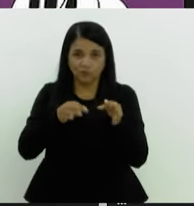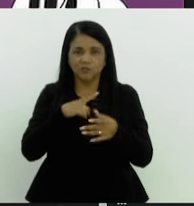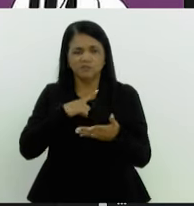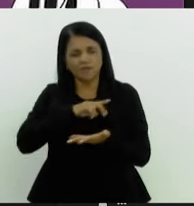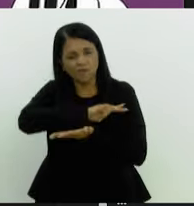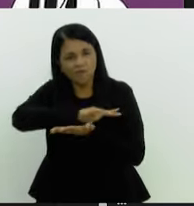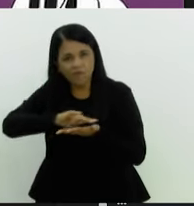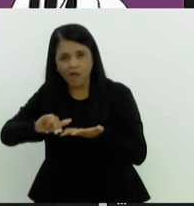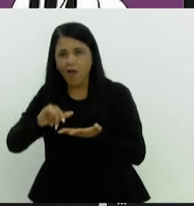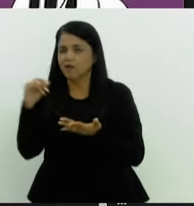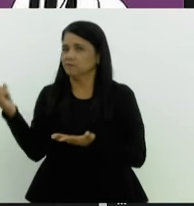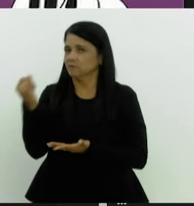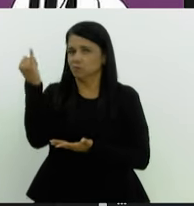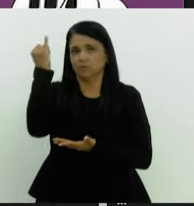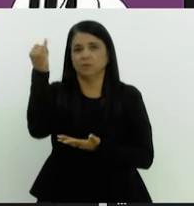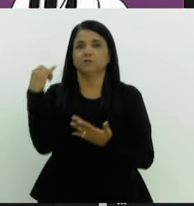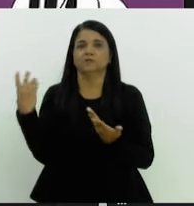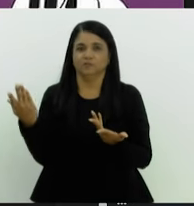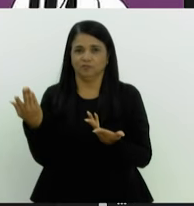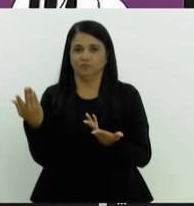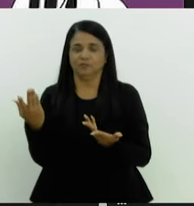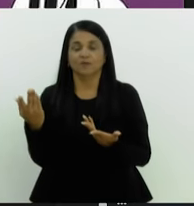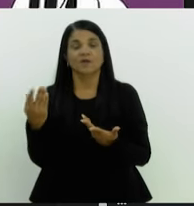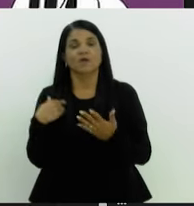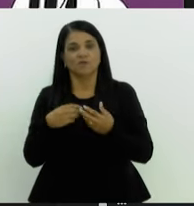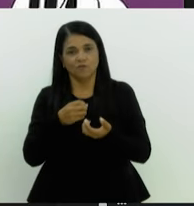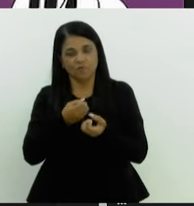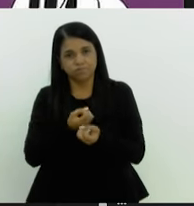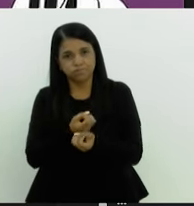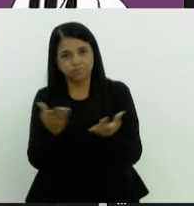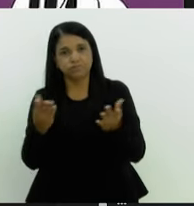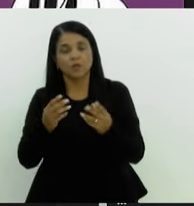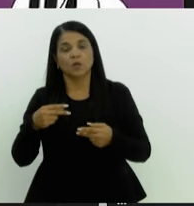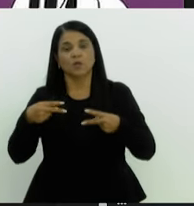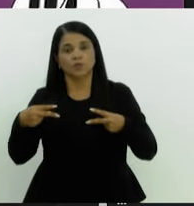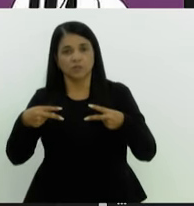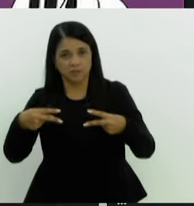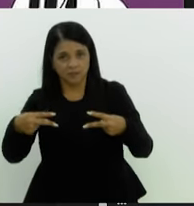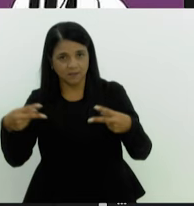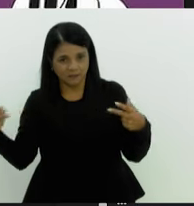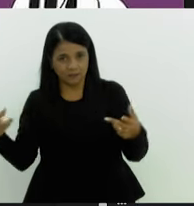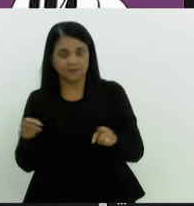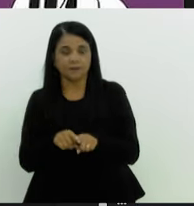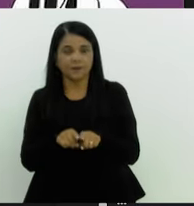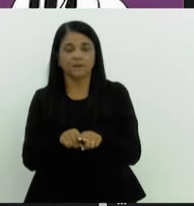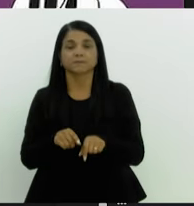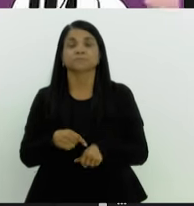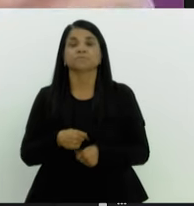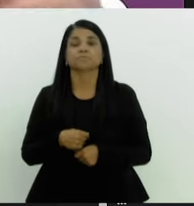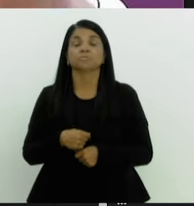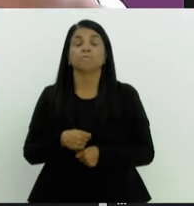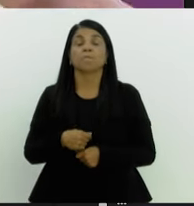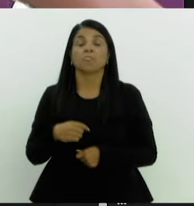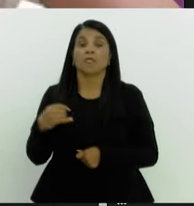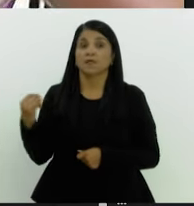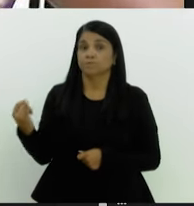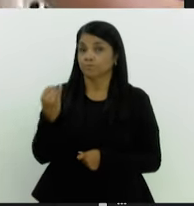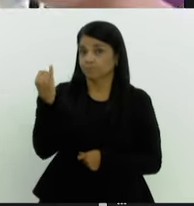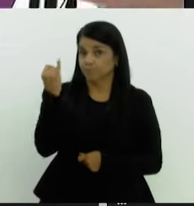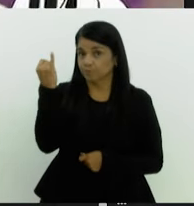rico e muito importante e também vou deixar disponível esses links eh não menos